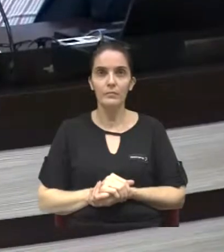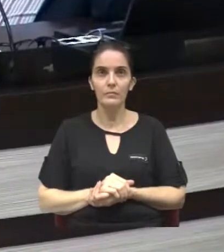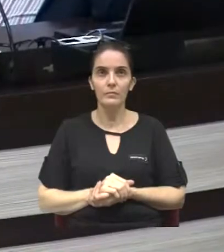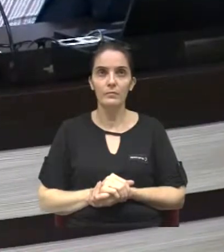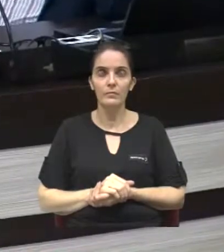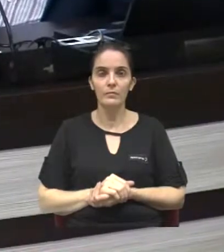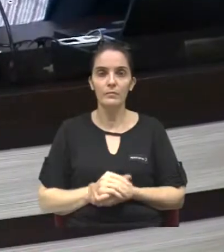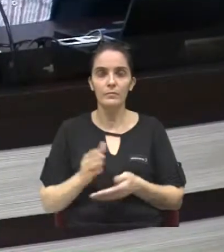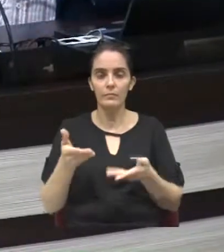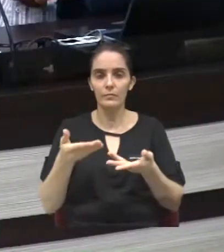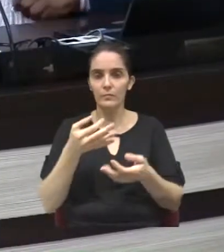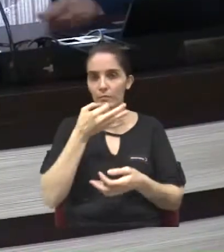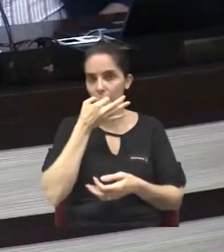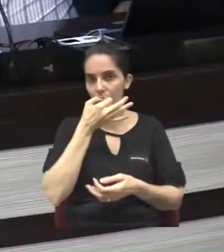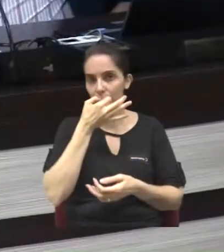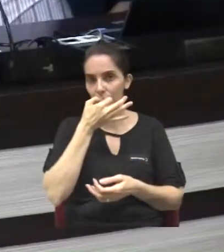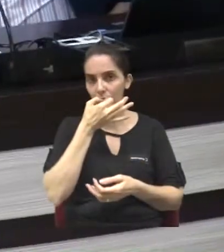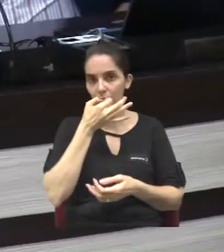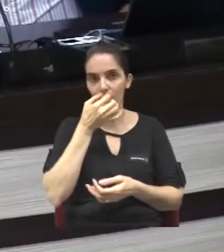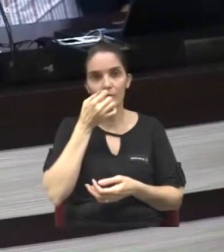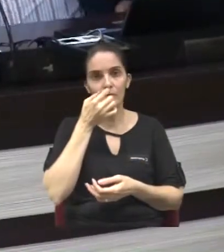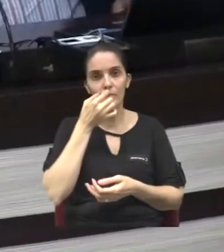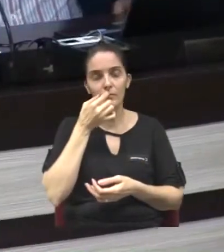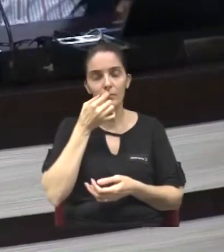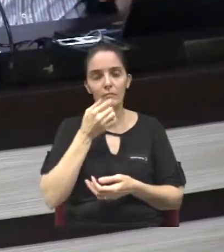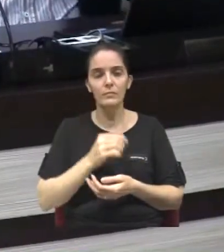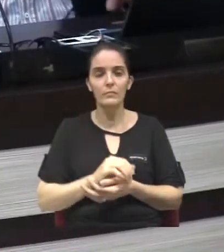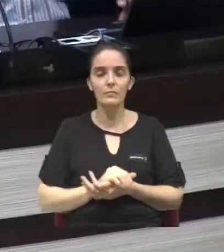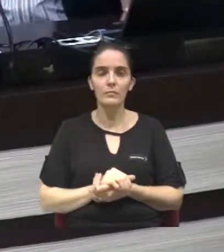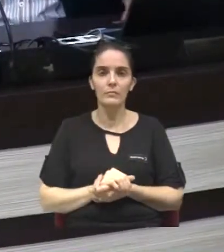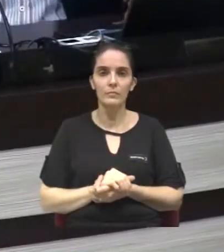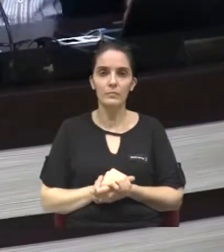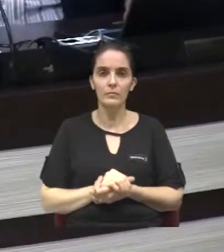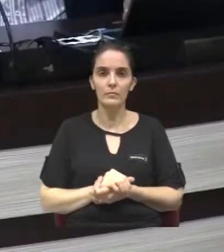Para discutir o projeto, vereador Estevão Nogueira.